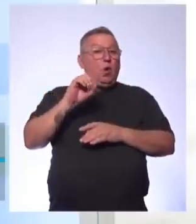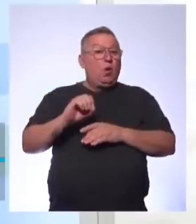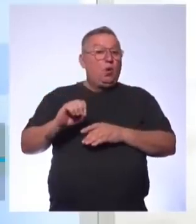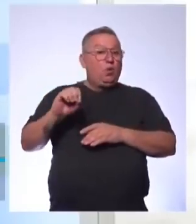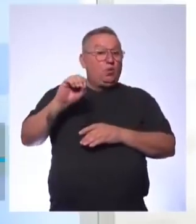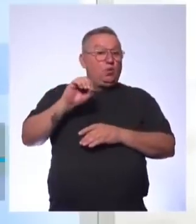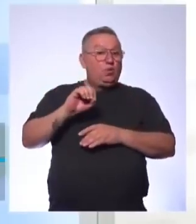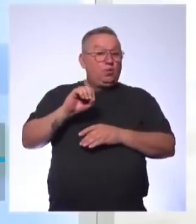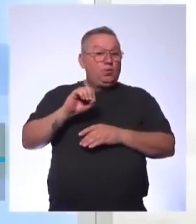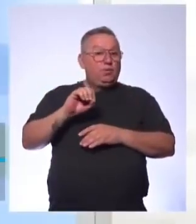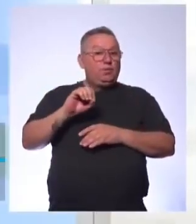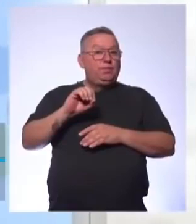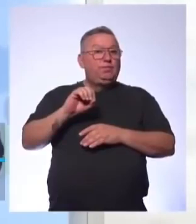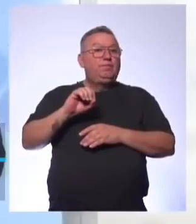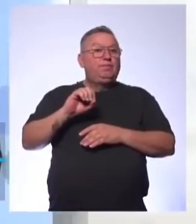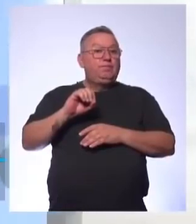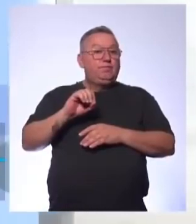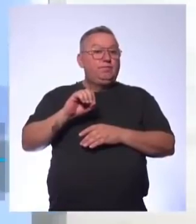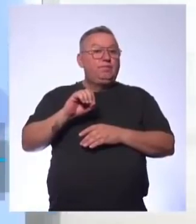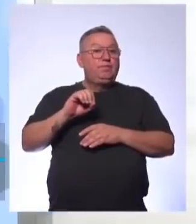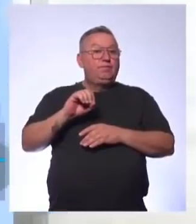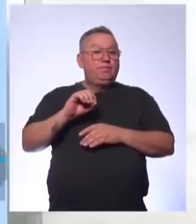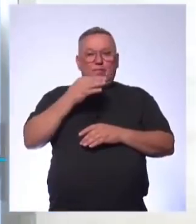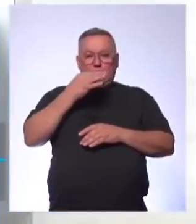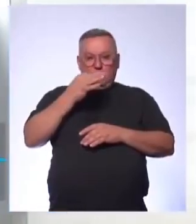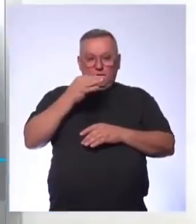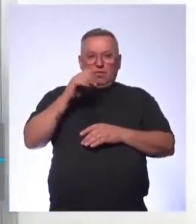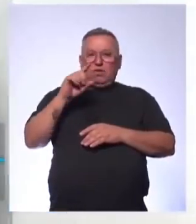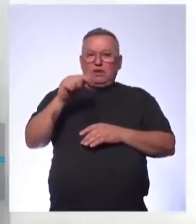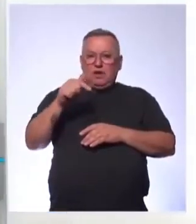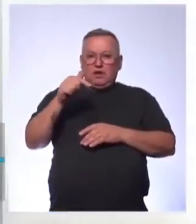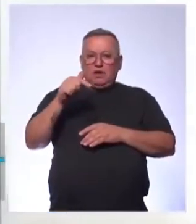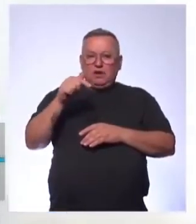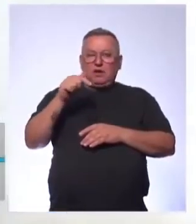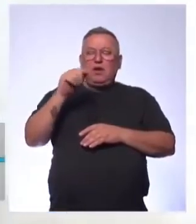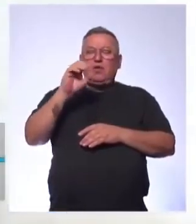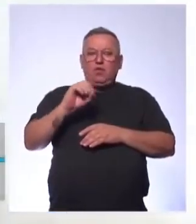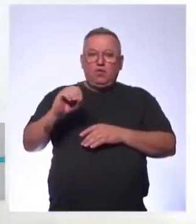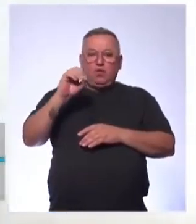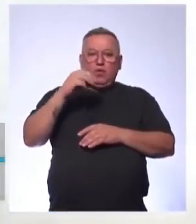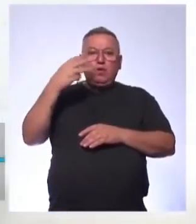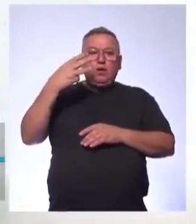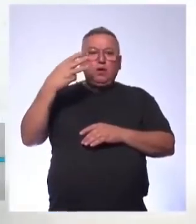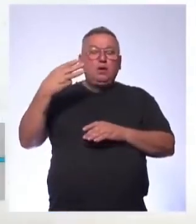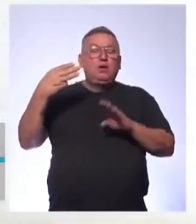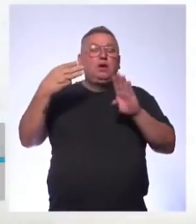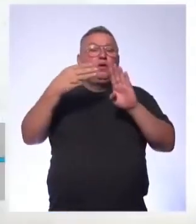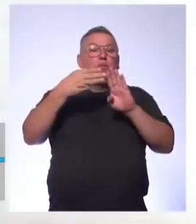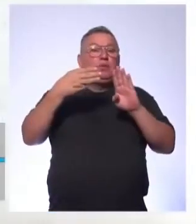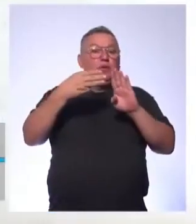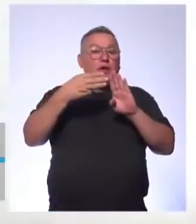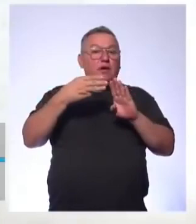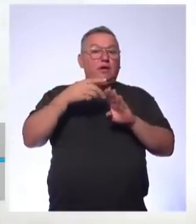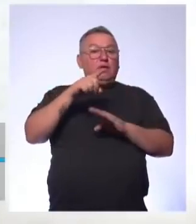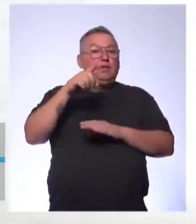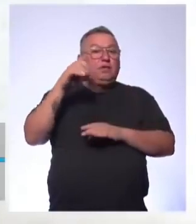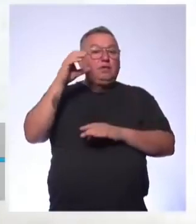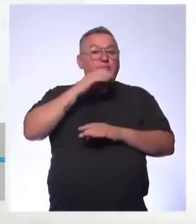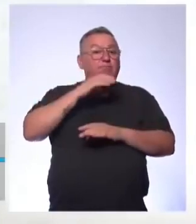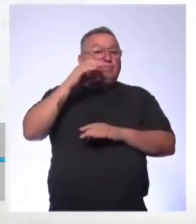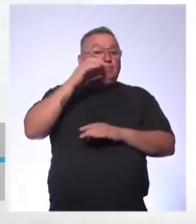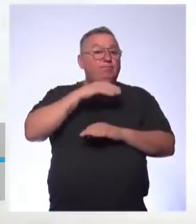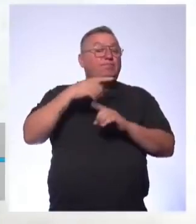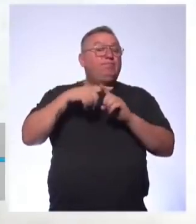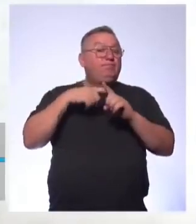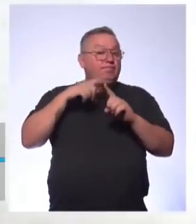não estou enganada, né? Se eu não me engano, é essa data que fecha o terceiro bimestre. Então, vocês vão ter que acelerar aí, porque